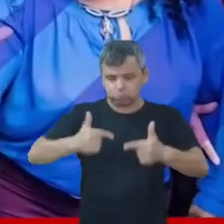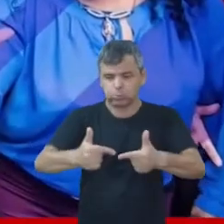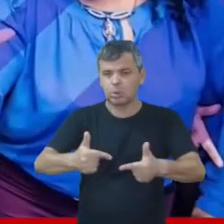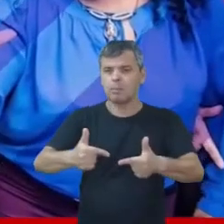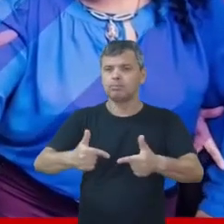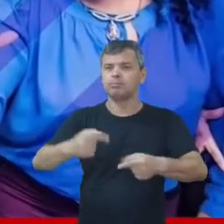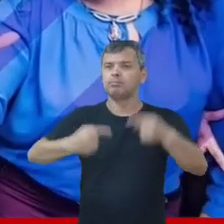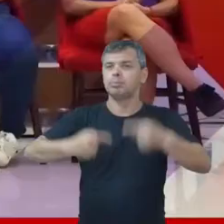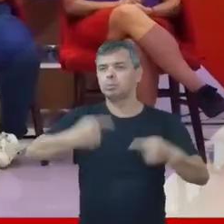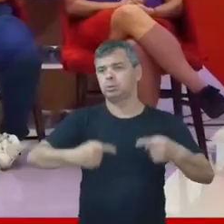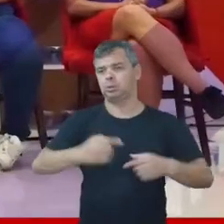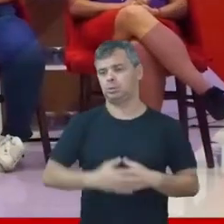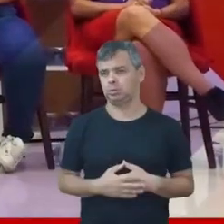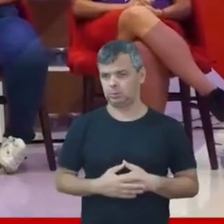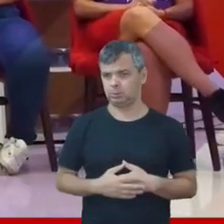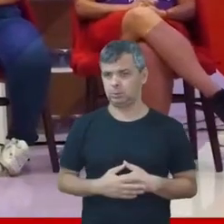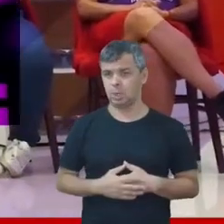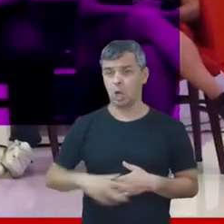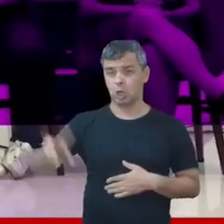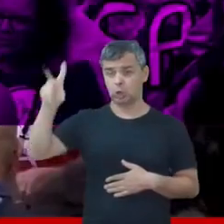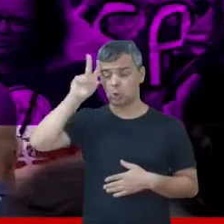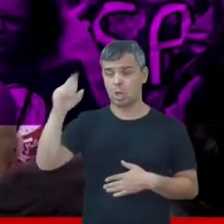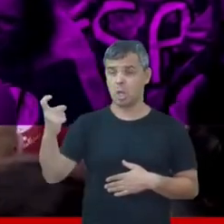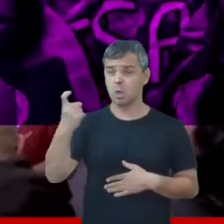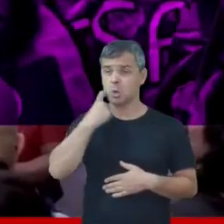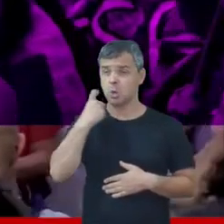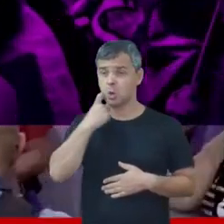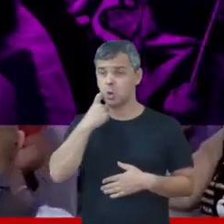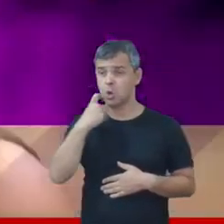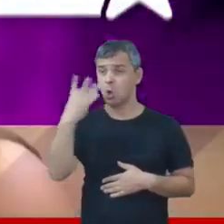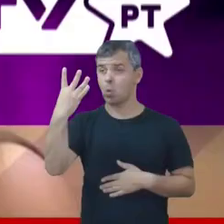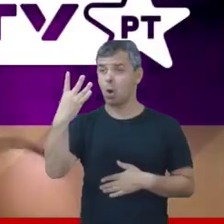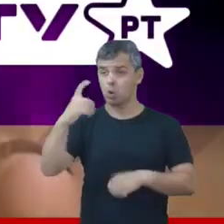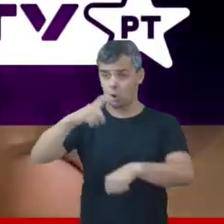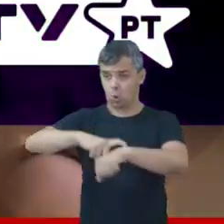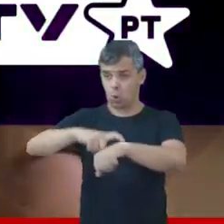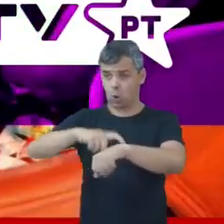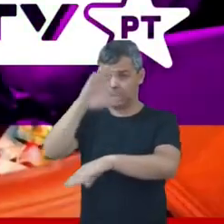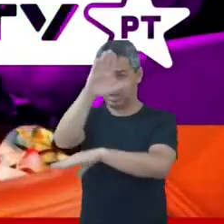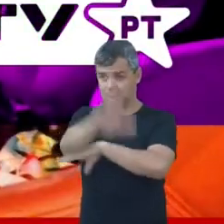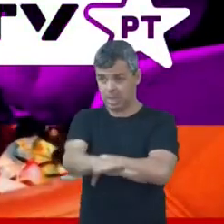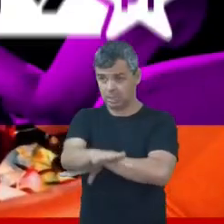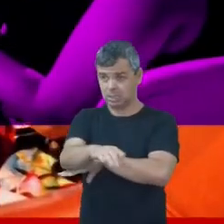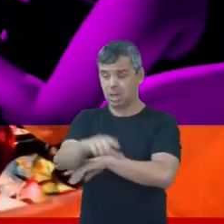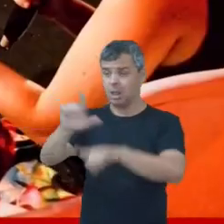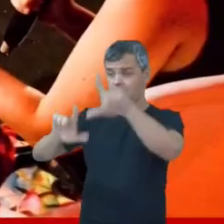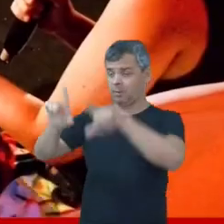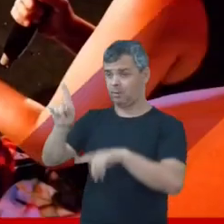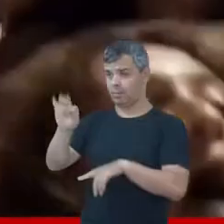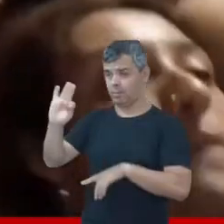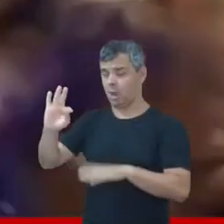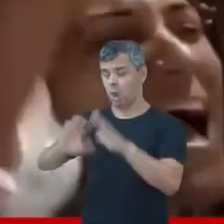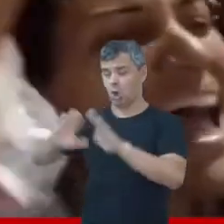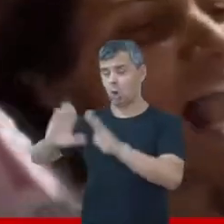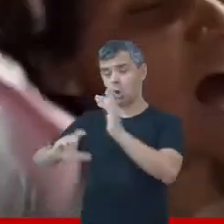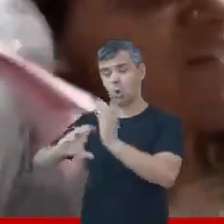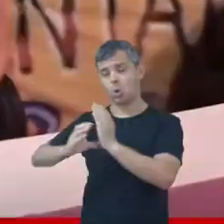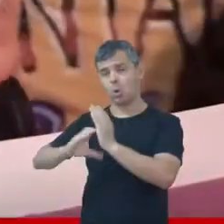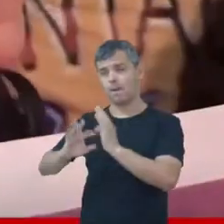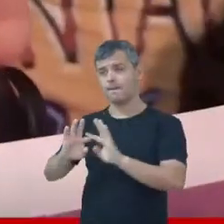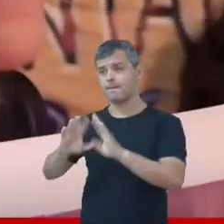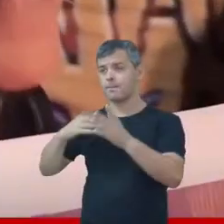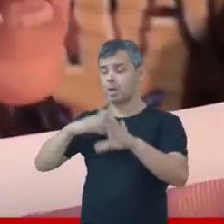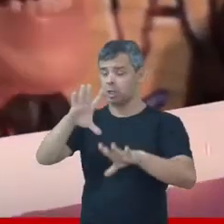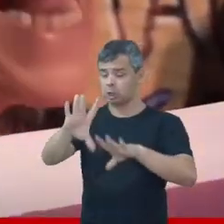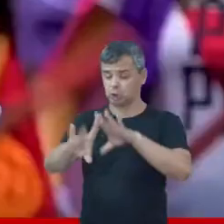política. De segunda a sexta, às 4 horas da tarde, na TV PT. O canal do partido que